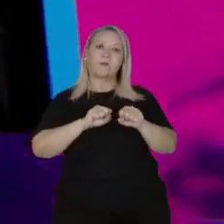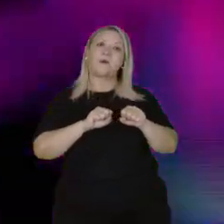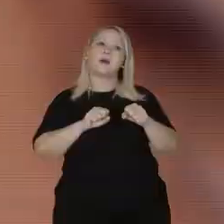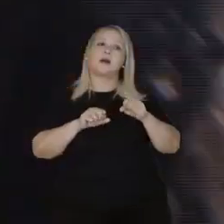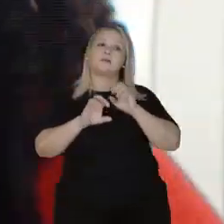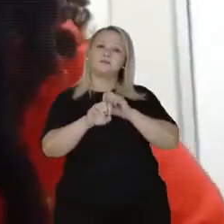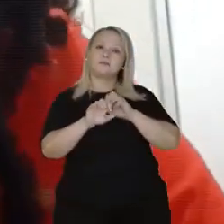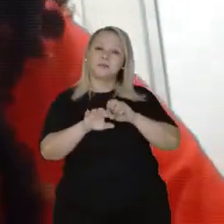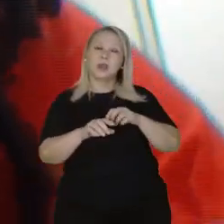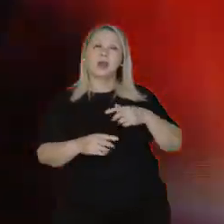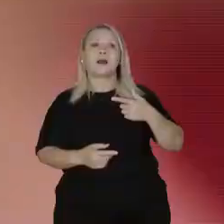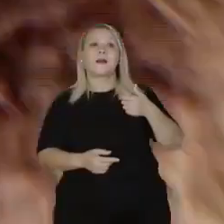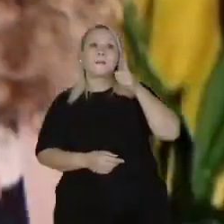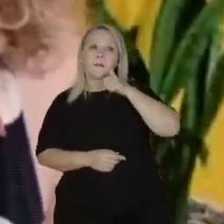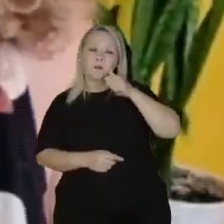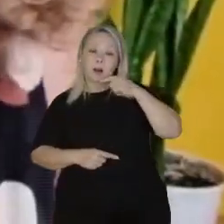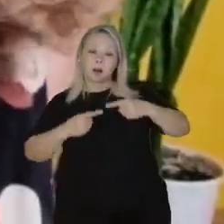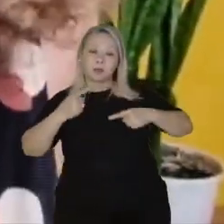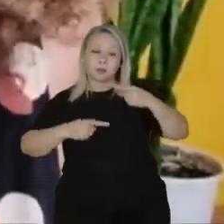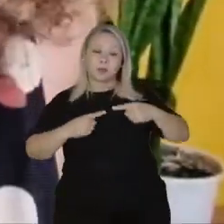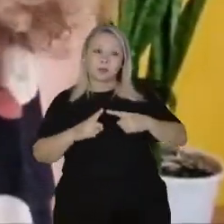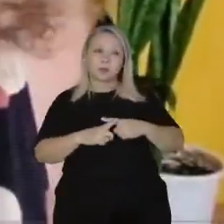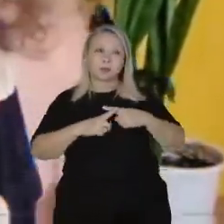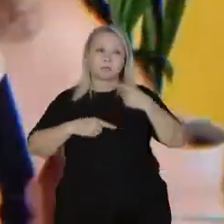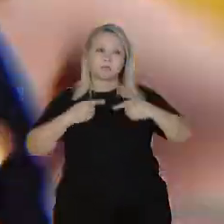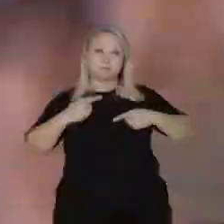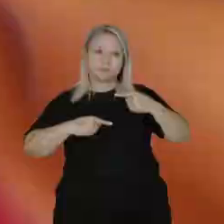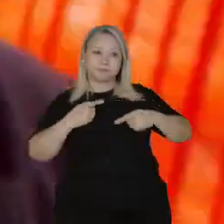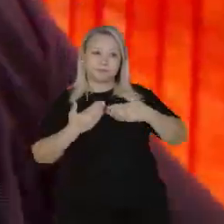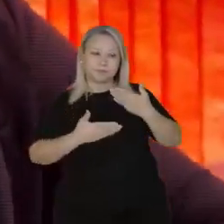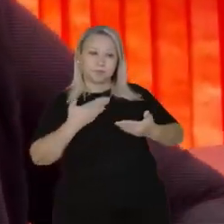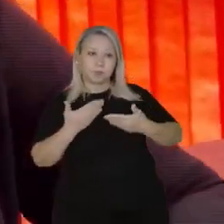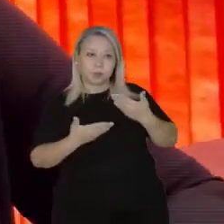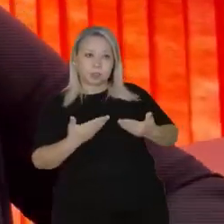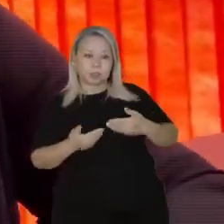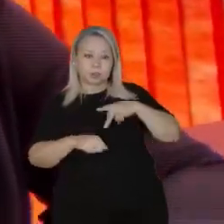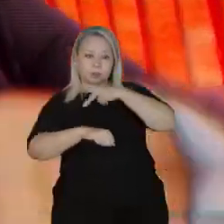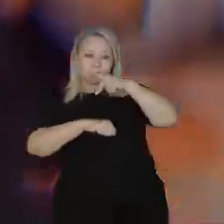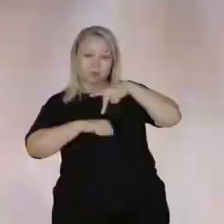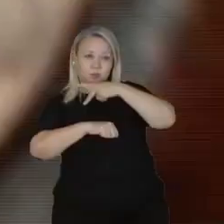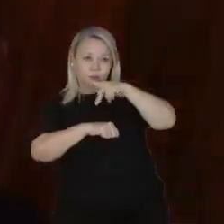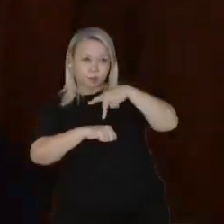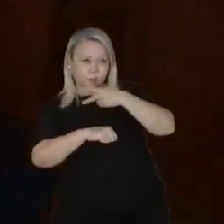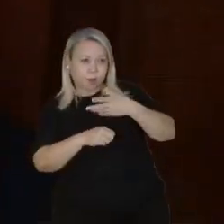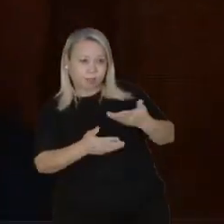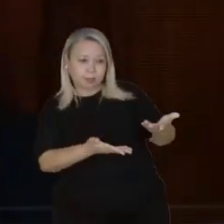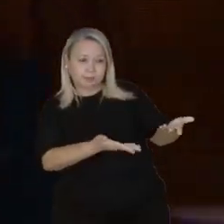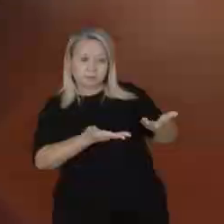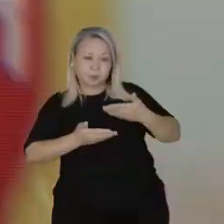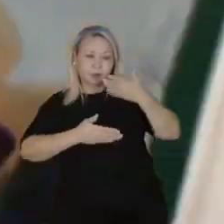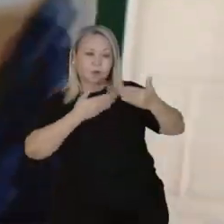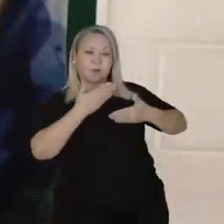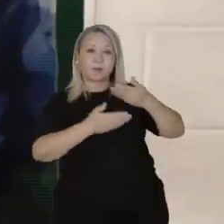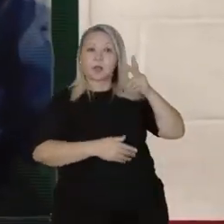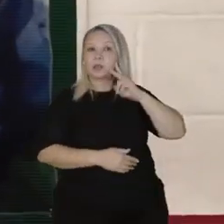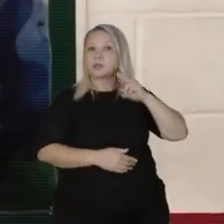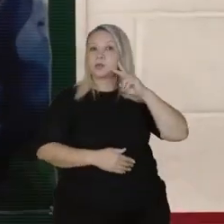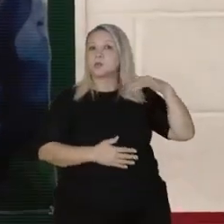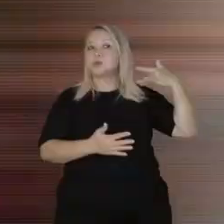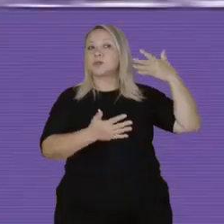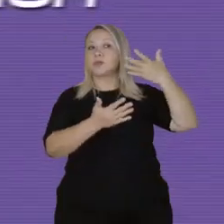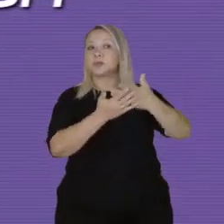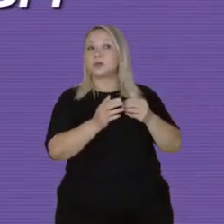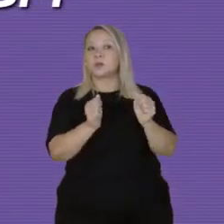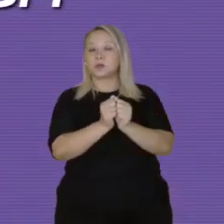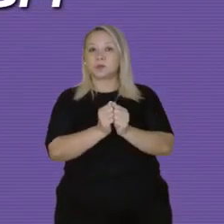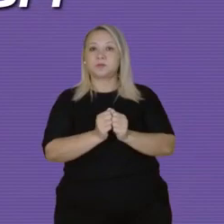disputa política. Por isso, convidamos companheiras de todos os cantos do país para compartilhar suas histórias e trajetórias com a gente. Então anota